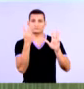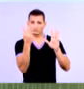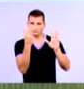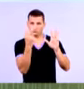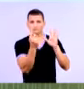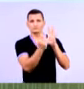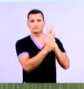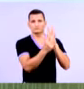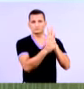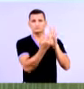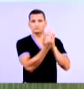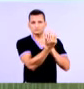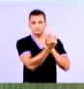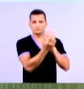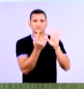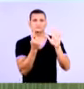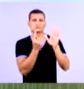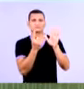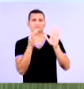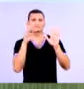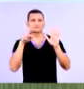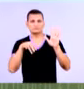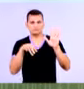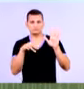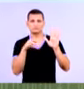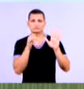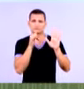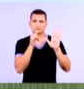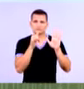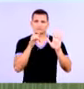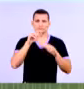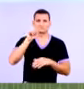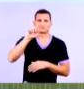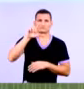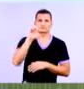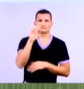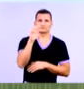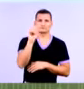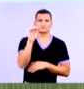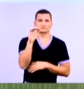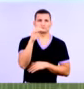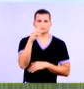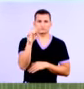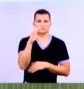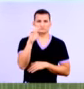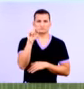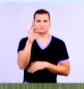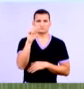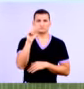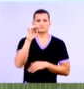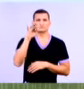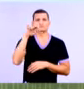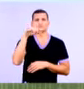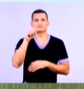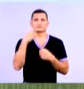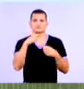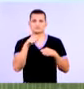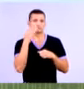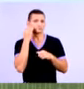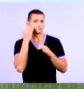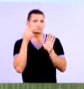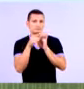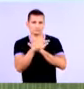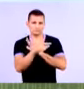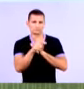quem é o início e quem é o final. Se eu estou trabalhando com alocação estática, sempre tem a preocupação de verificar se não está cheia antes